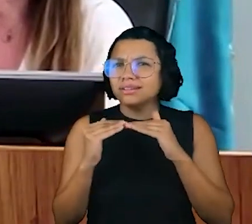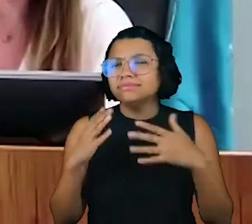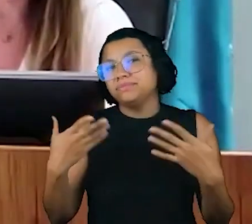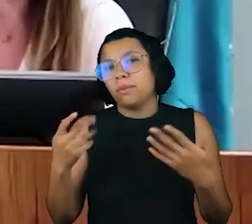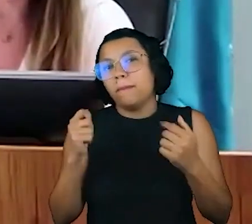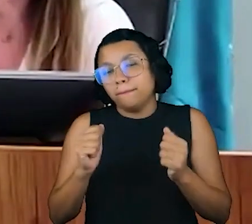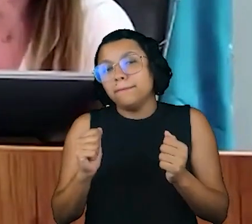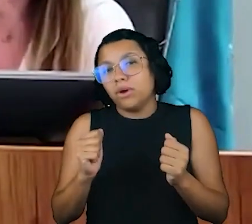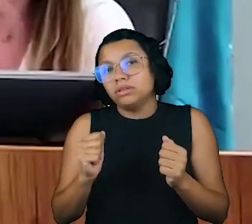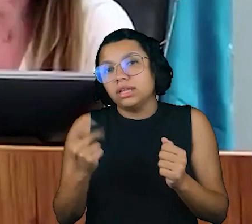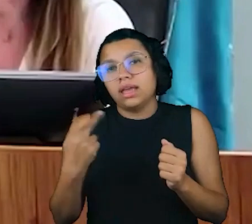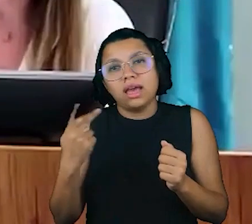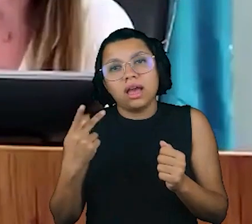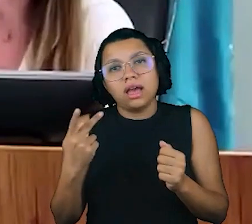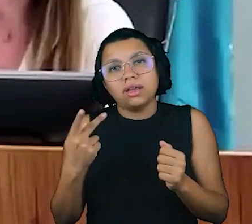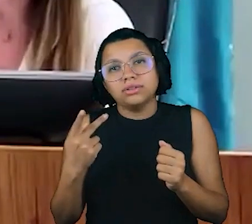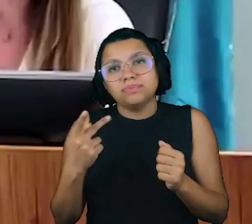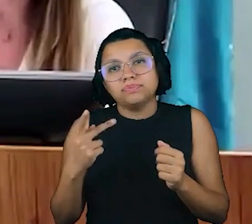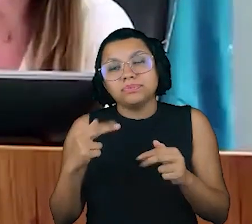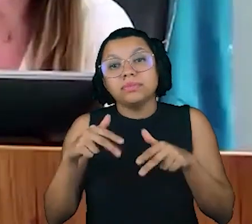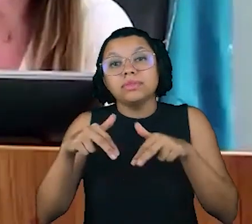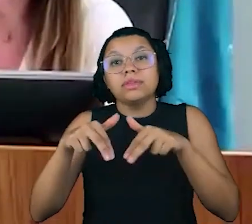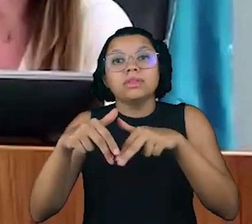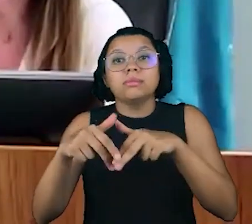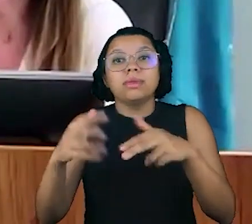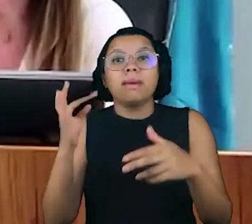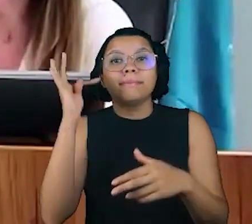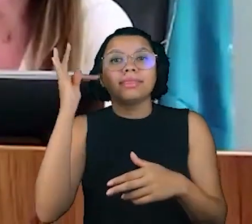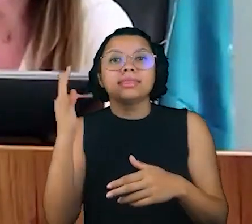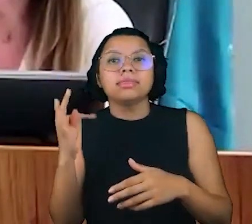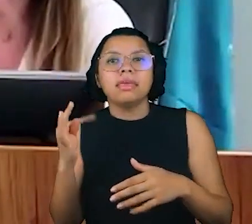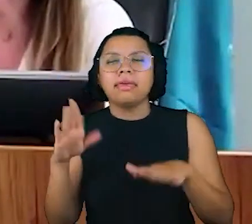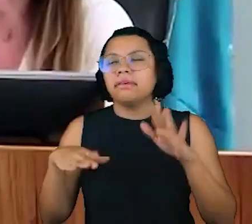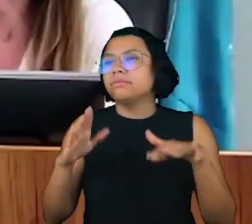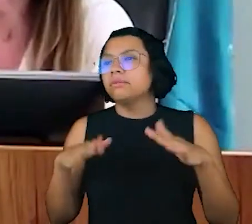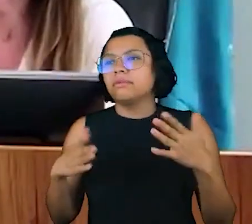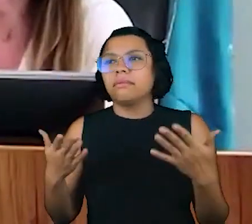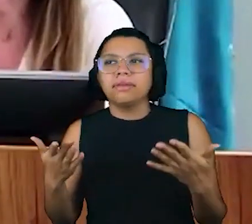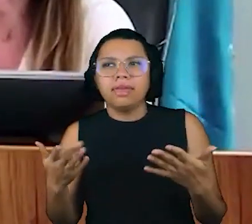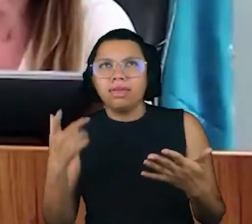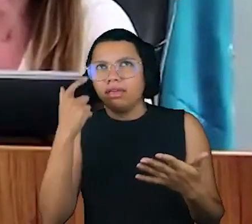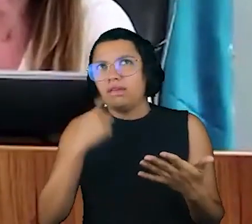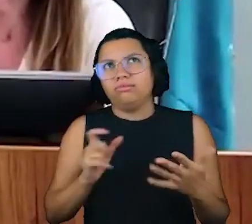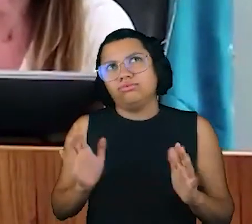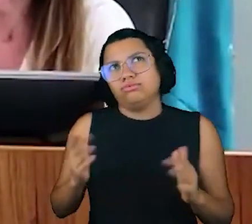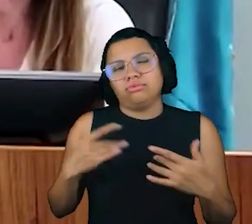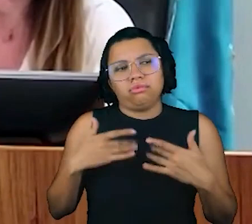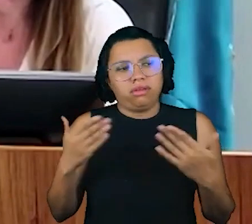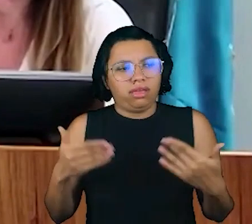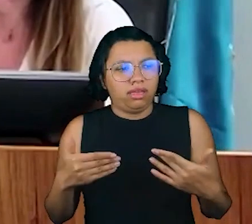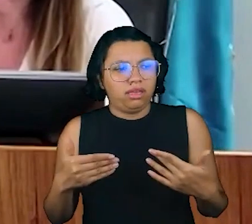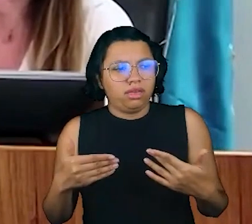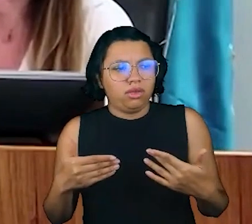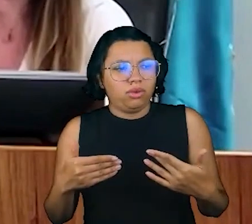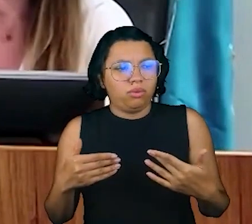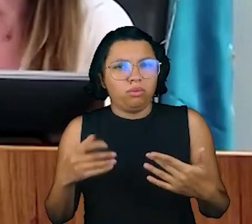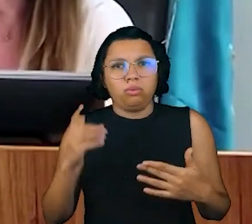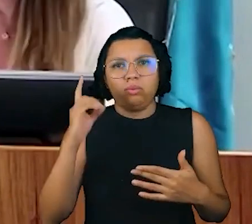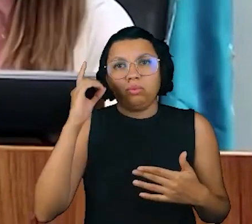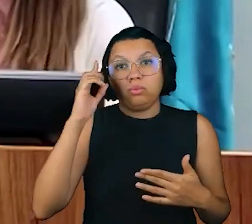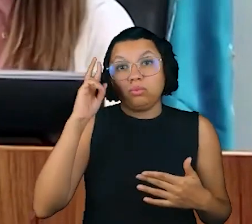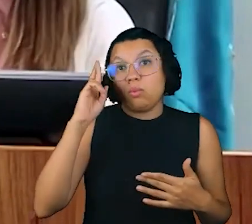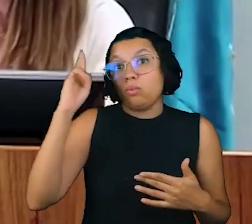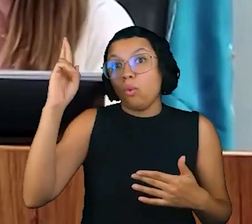nos encaminhar para teses quaisquer. Não sou aqui o dono da verdade em relação